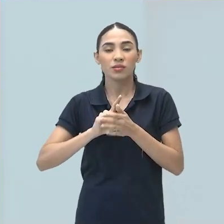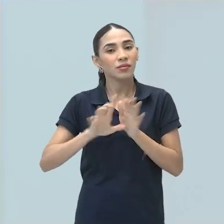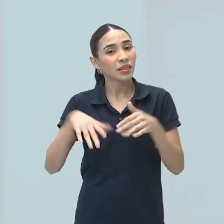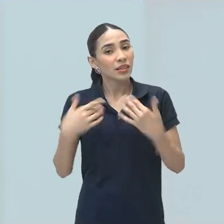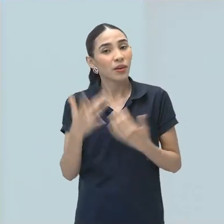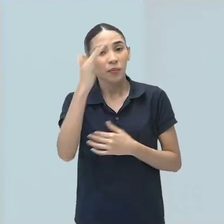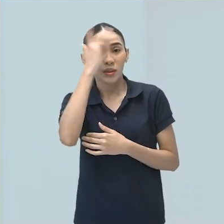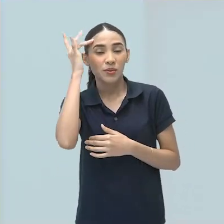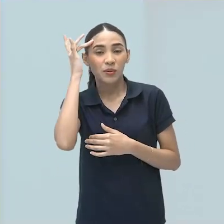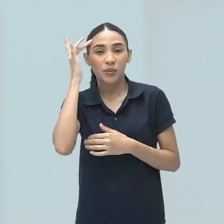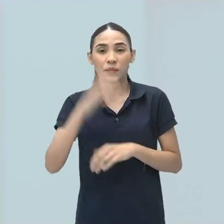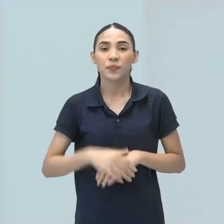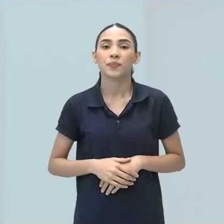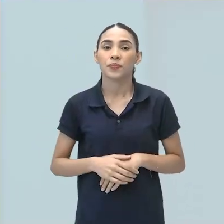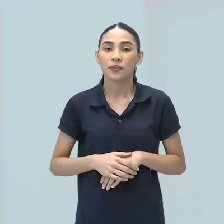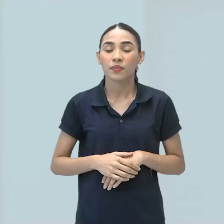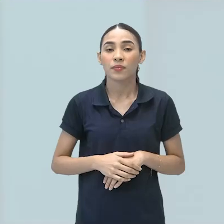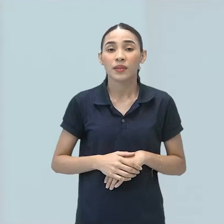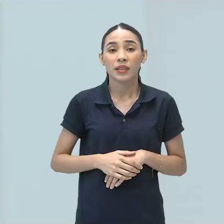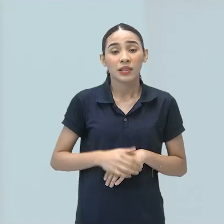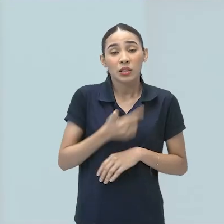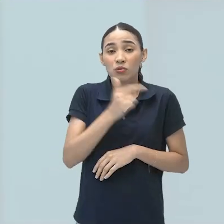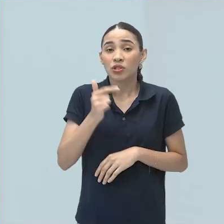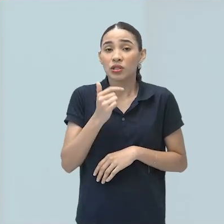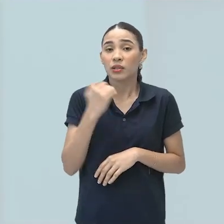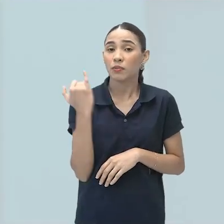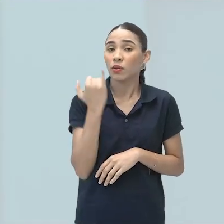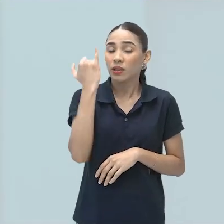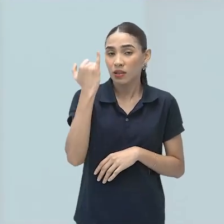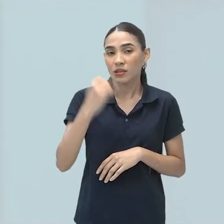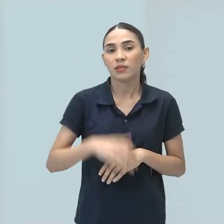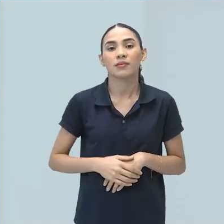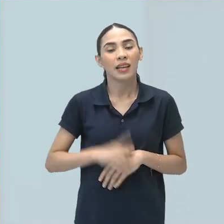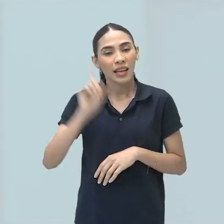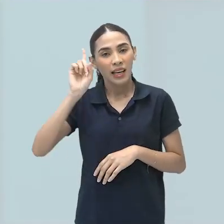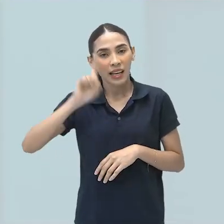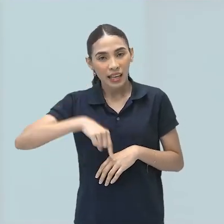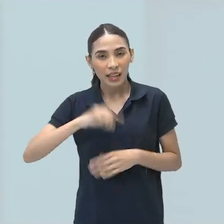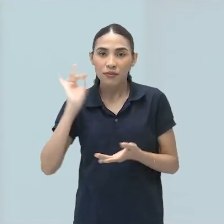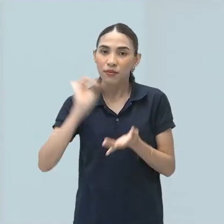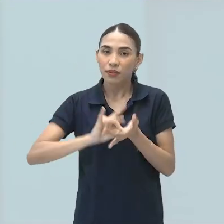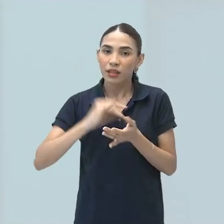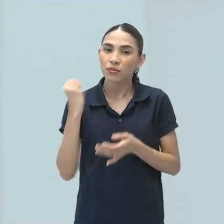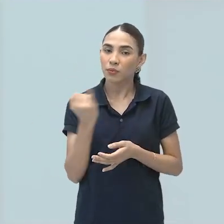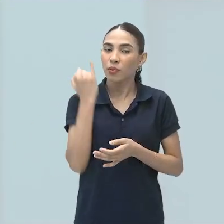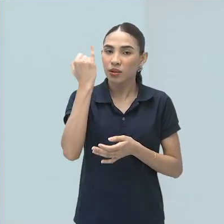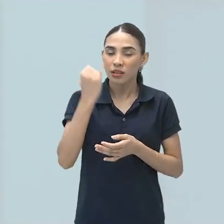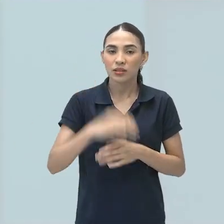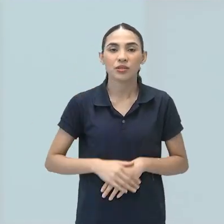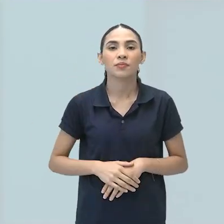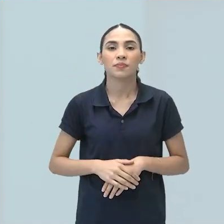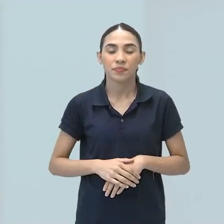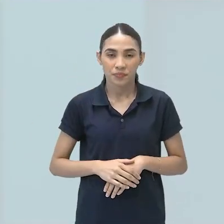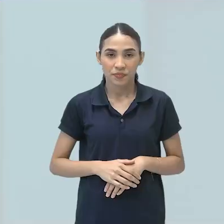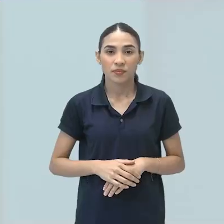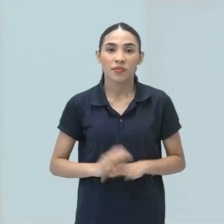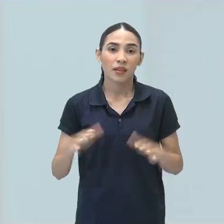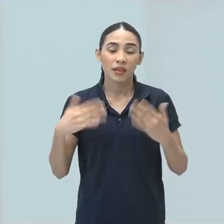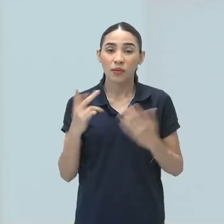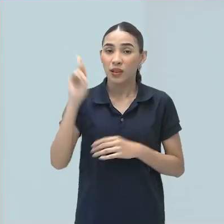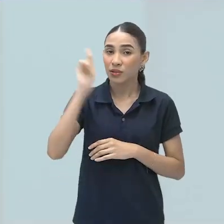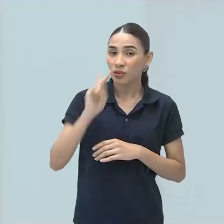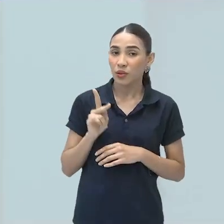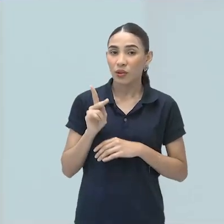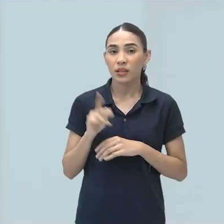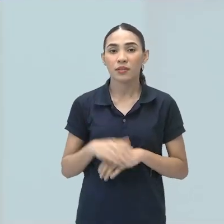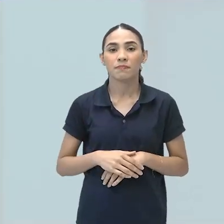essa pessoa pouco importante é realmente importante até demais. Ela é extremamente importante. E a sua história